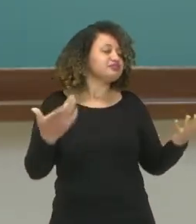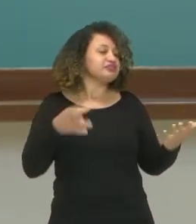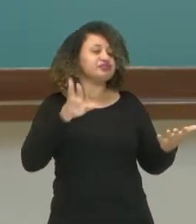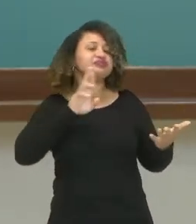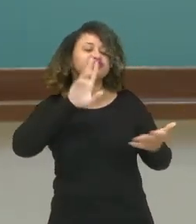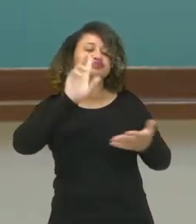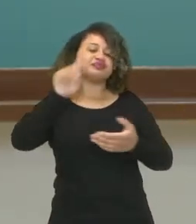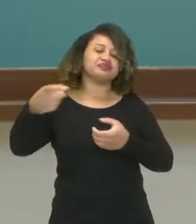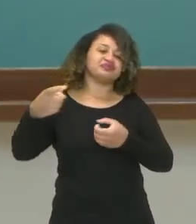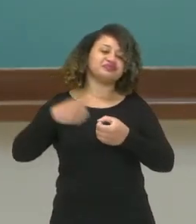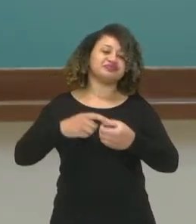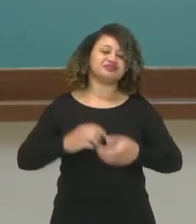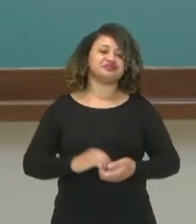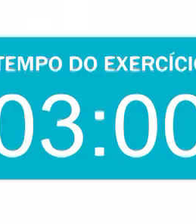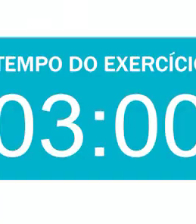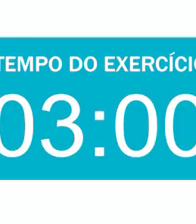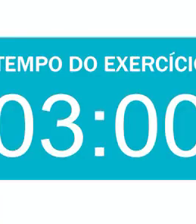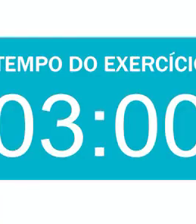que eu te aguardo aqui.